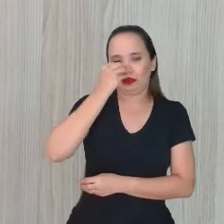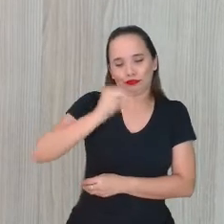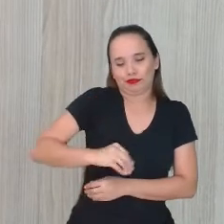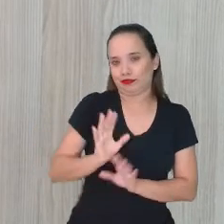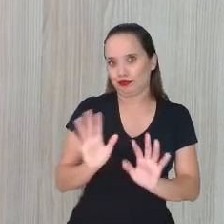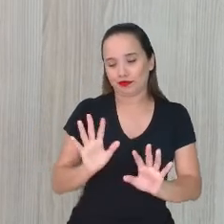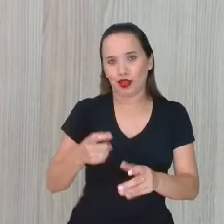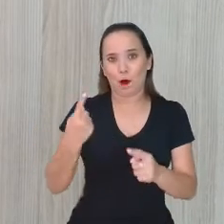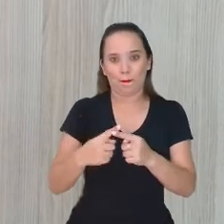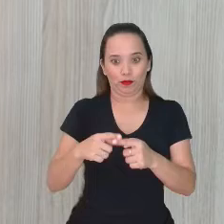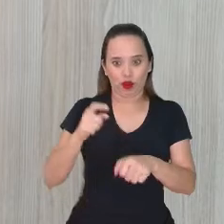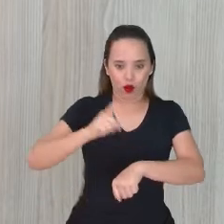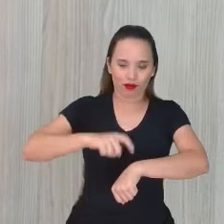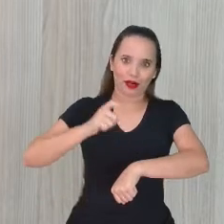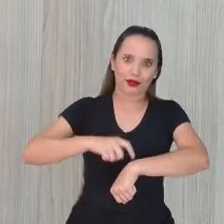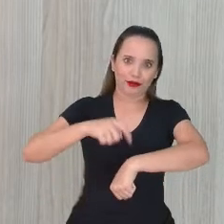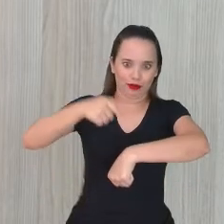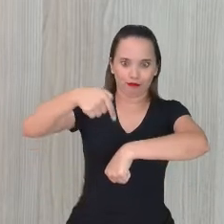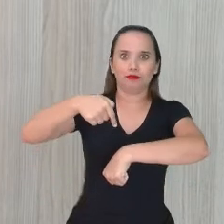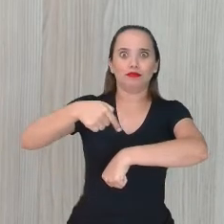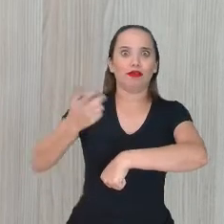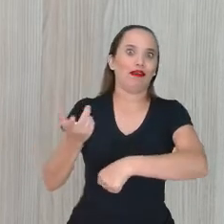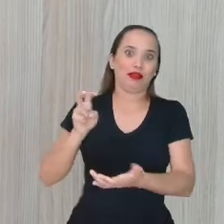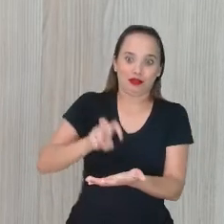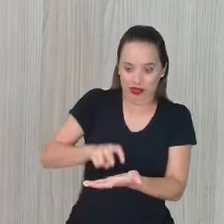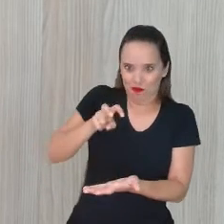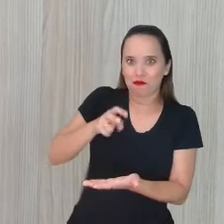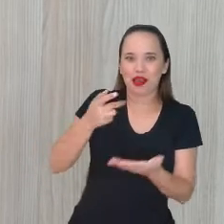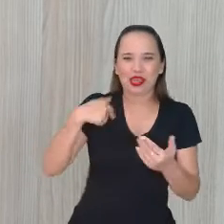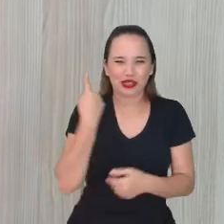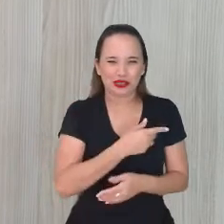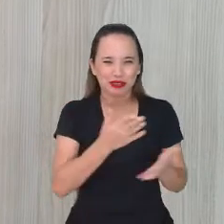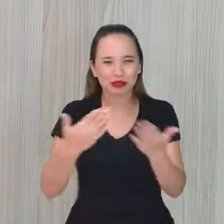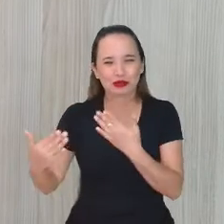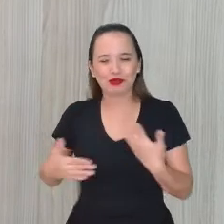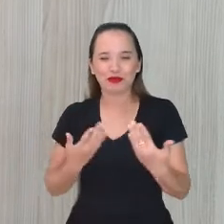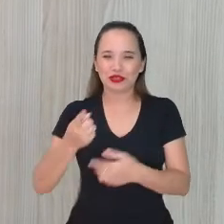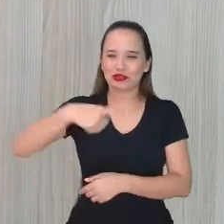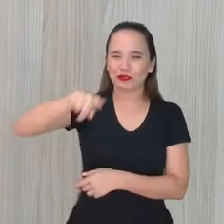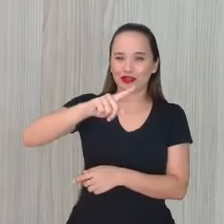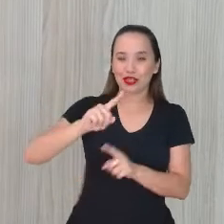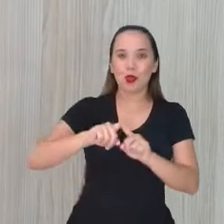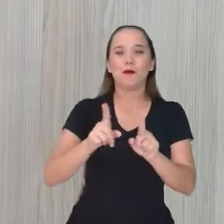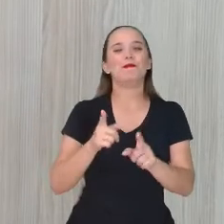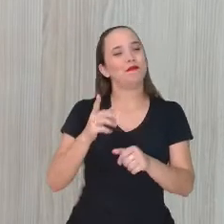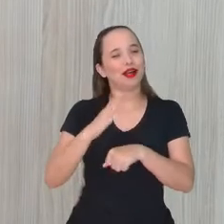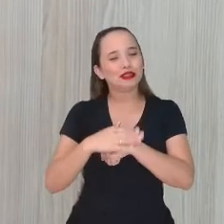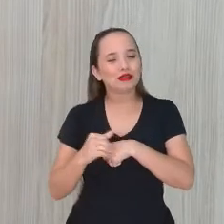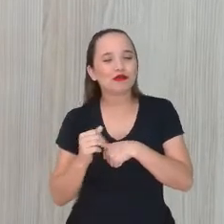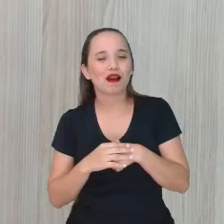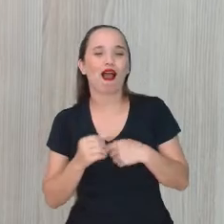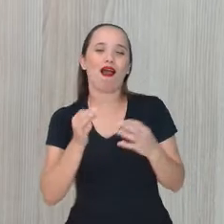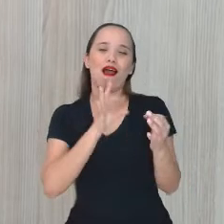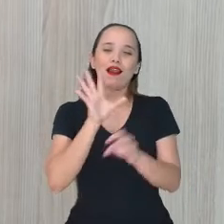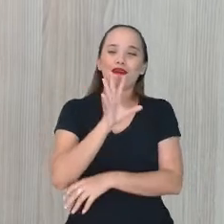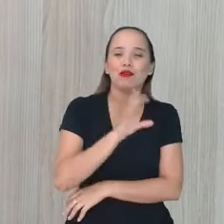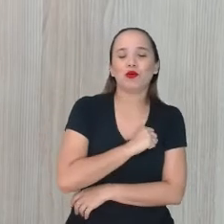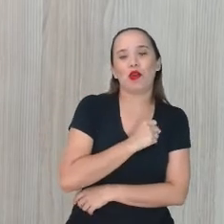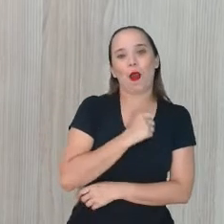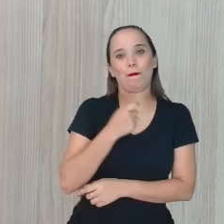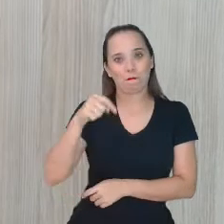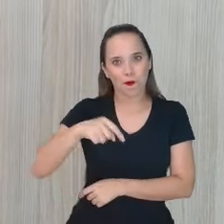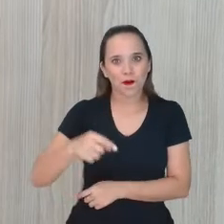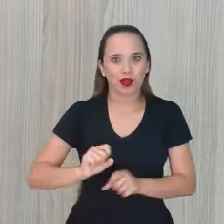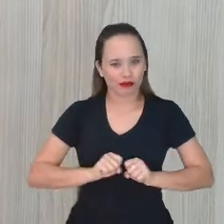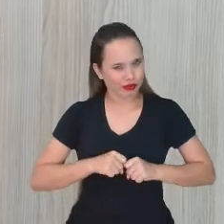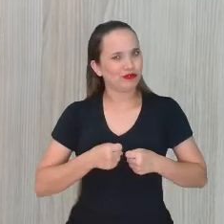hora da manhã, a gente aqui conversando com vocês, mas é feito com muito amor, muito carinho, a gente se dedica para trazer sempre o melhor para vocês e